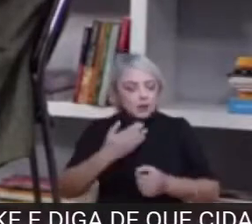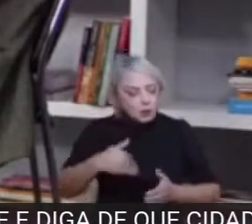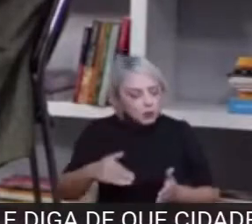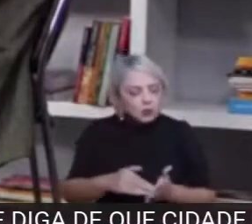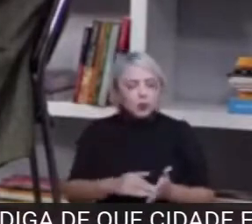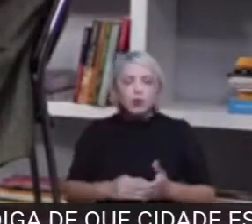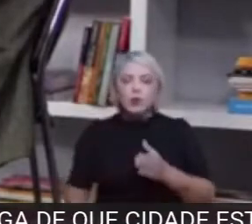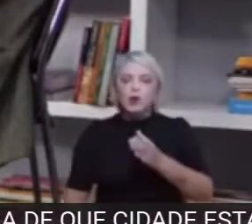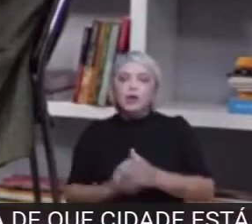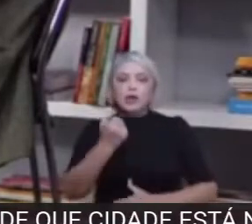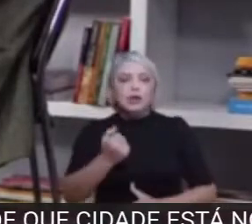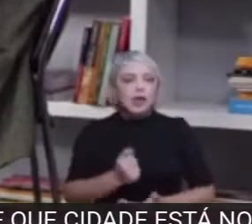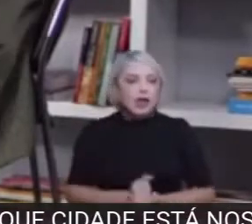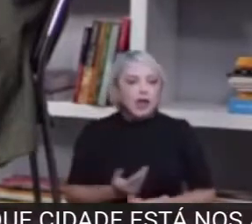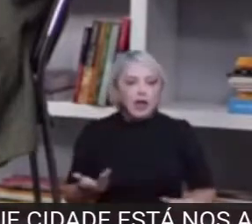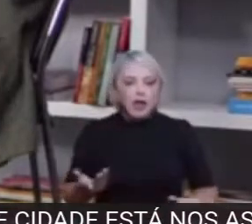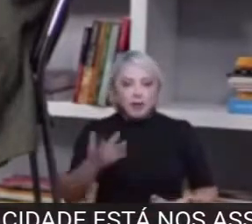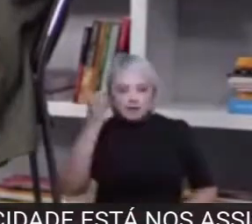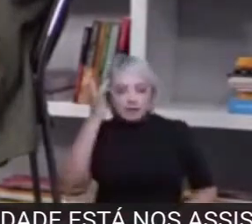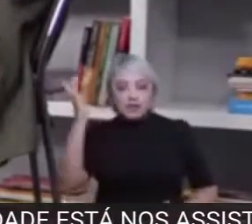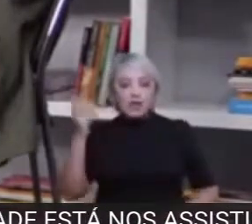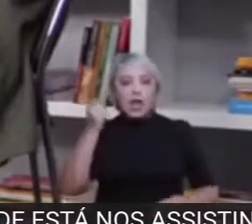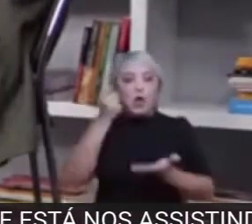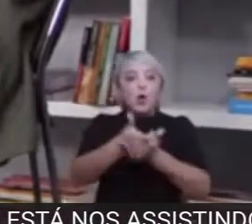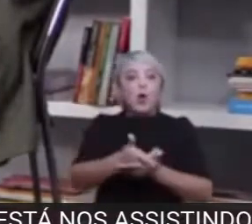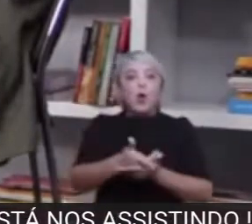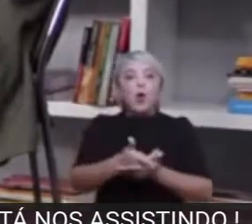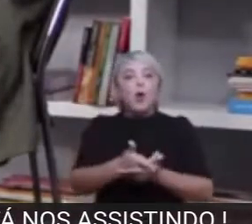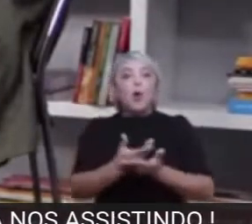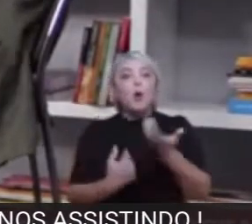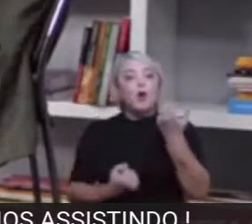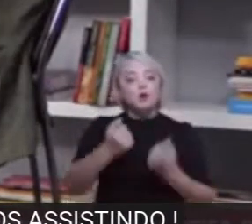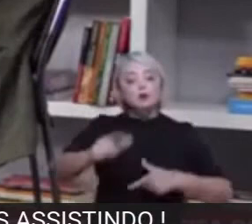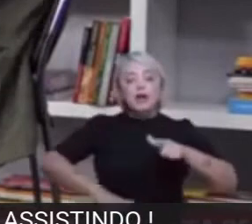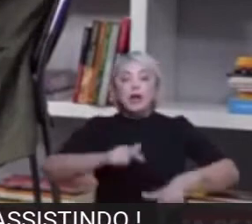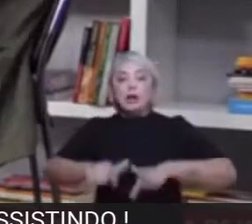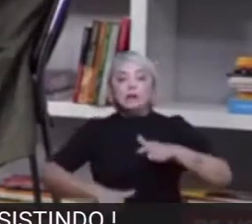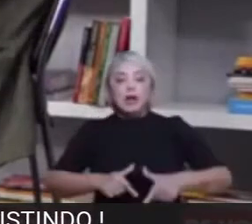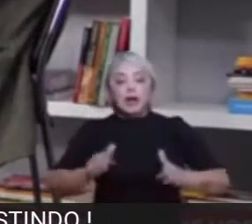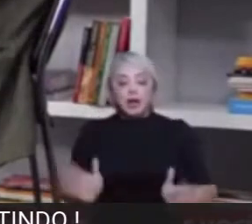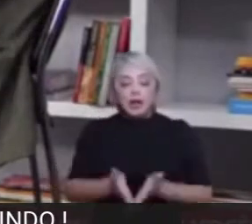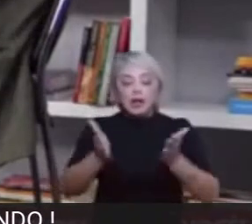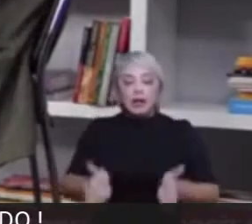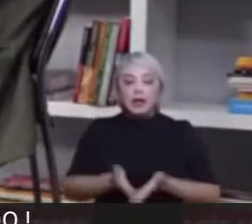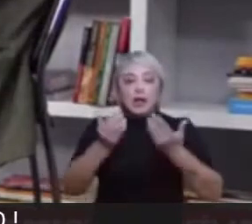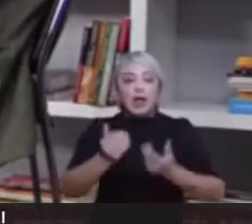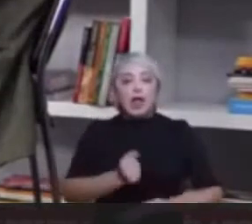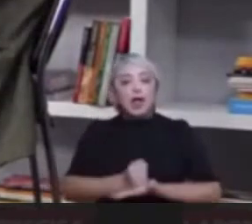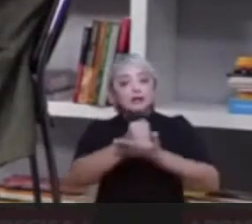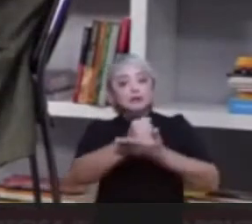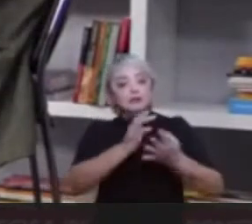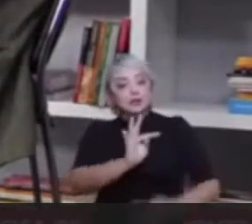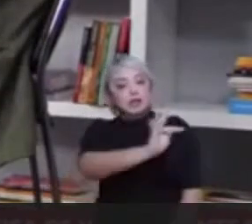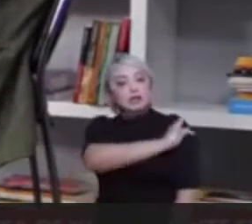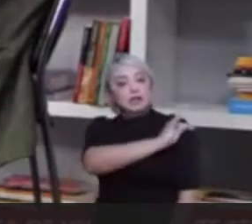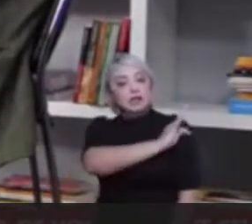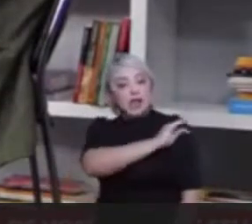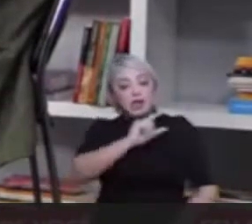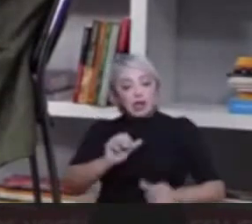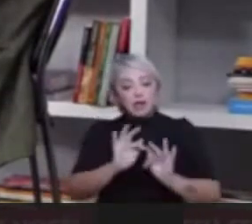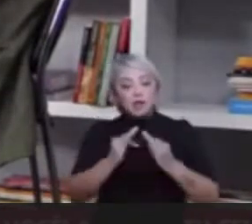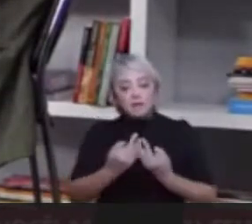para facilitar a compra de produto do trabalhador, incentivar assistência técnica para o pequeno produtor.